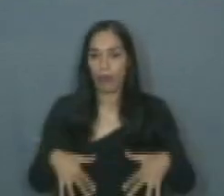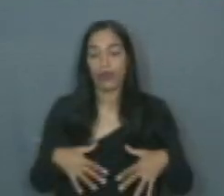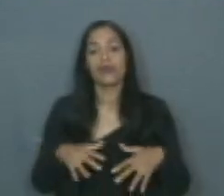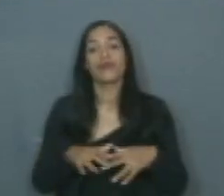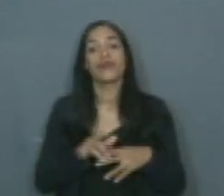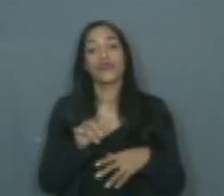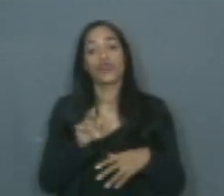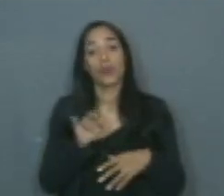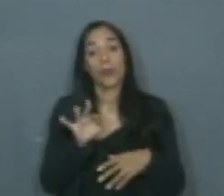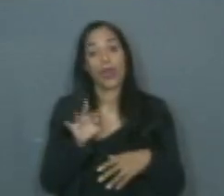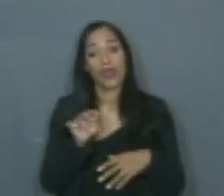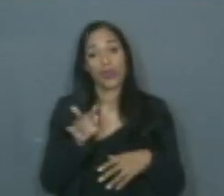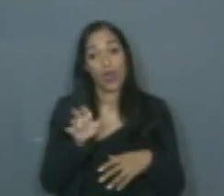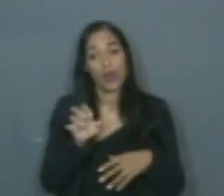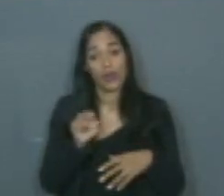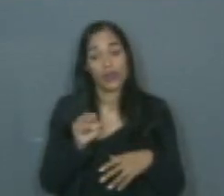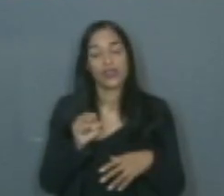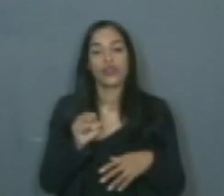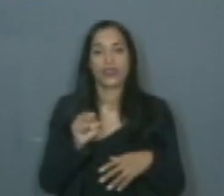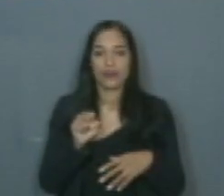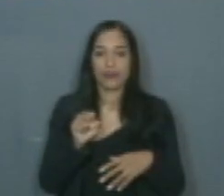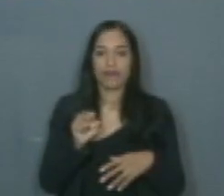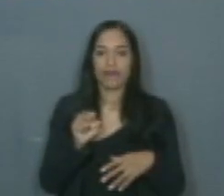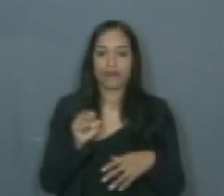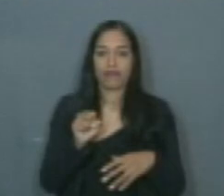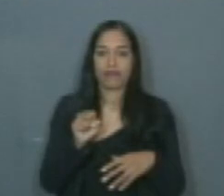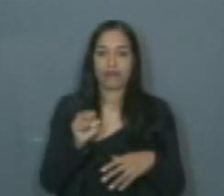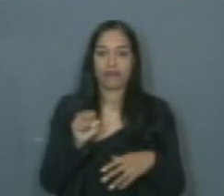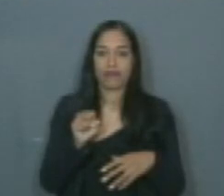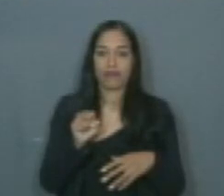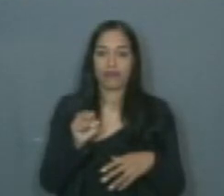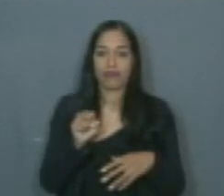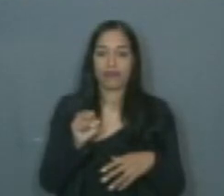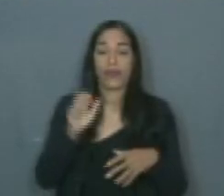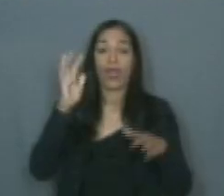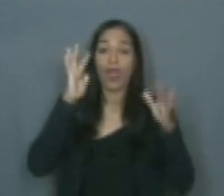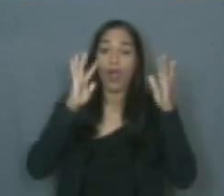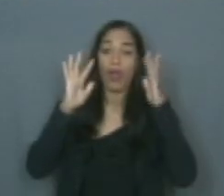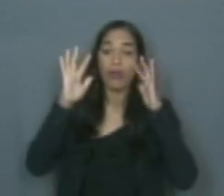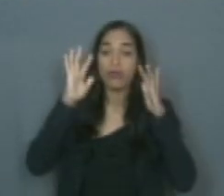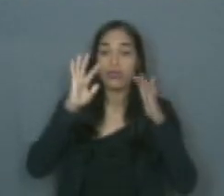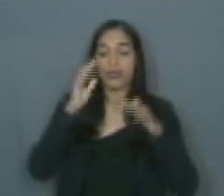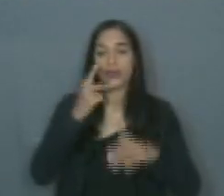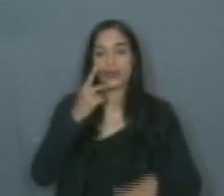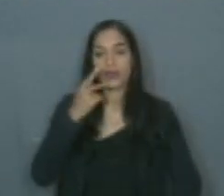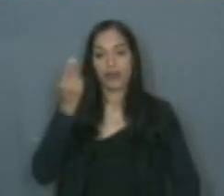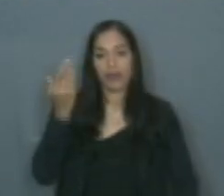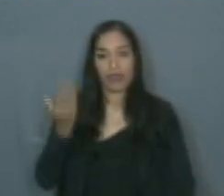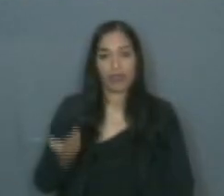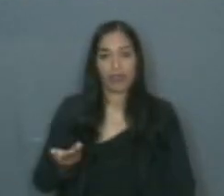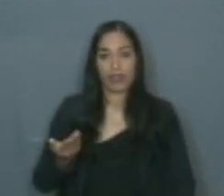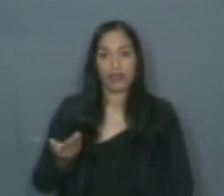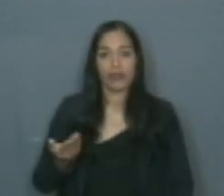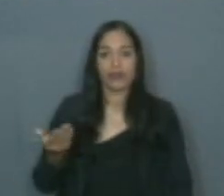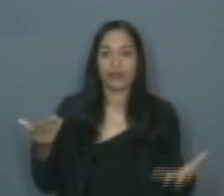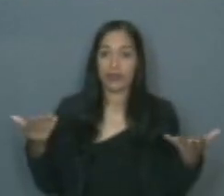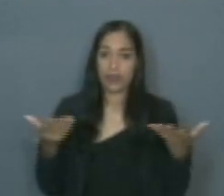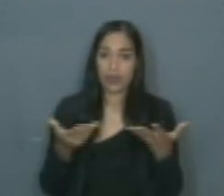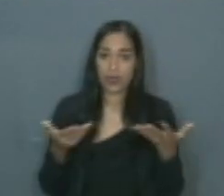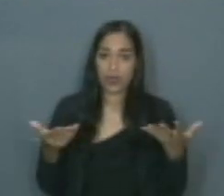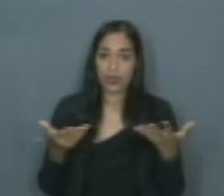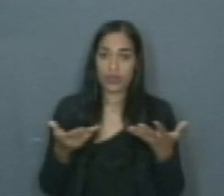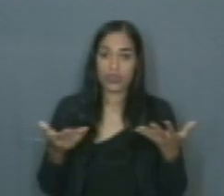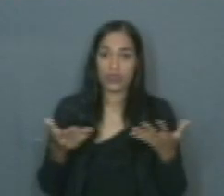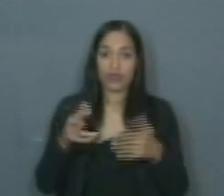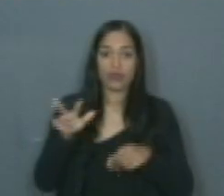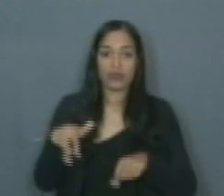Vereador, mais uma vez eu faço questão de registrar a lucidez da sua fala. Nesta manhã, mais uma vez, Vossa Excelência